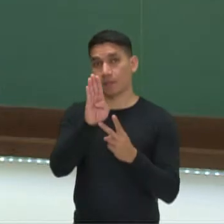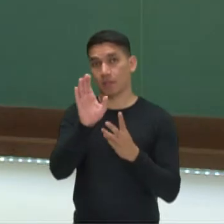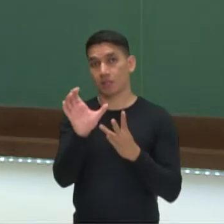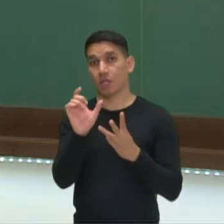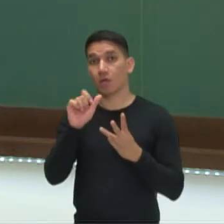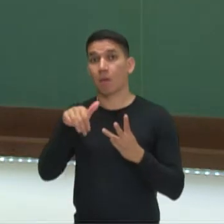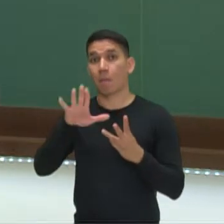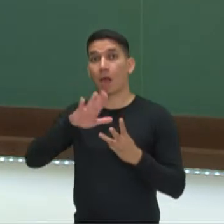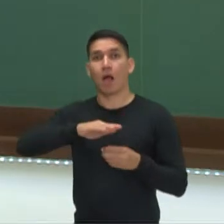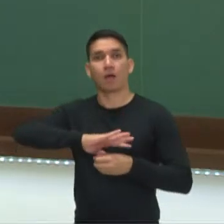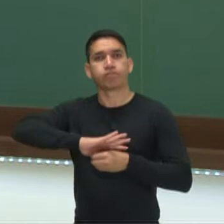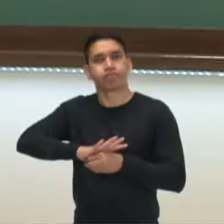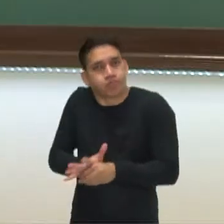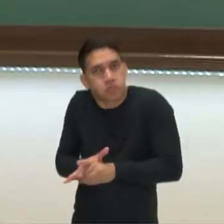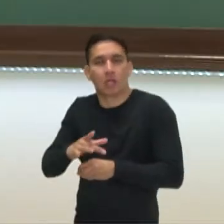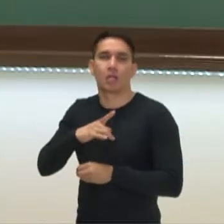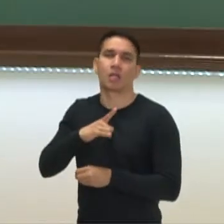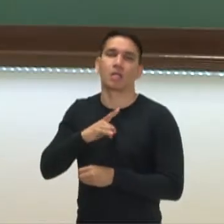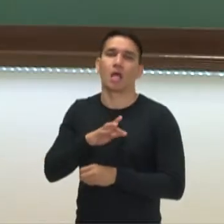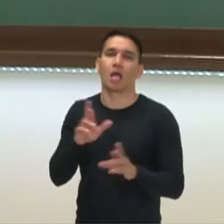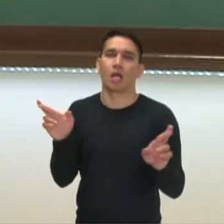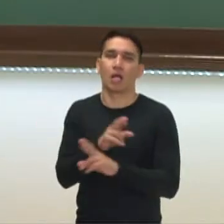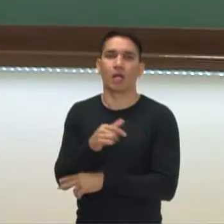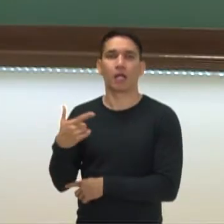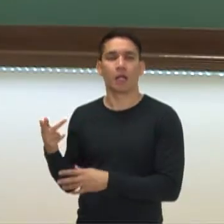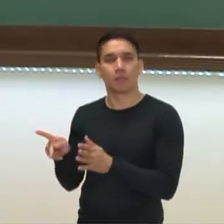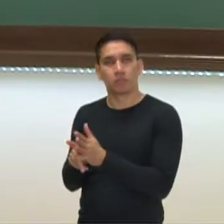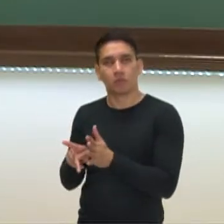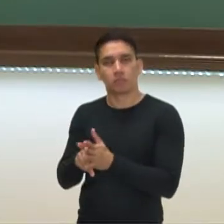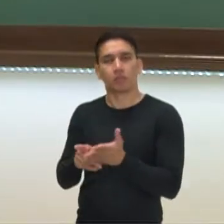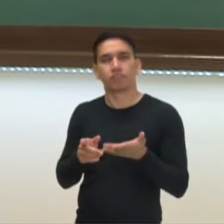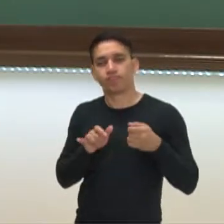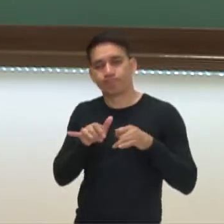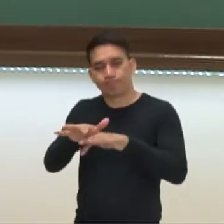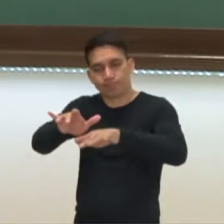ter mais pressão aqui no gargalo.